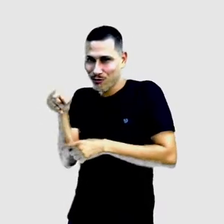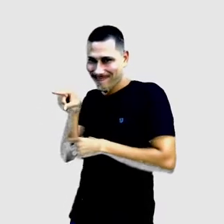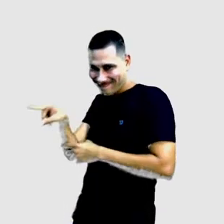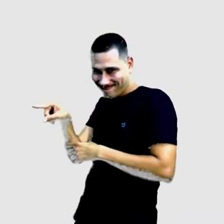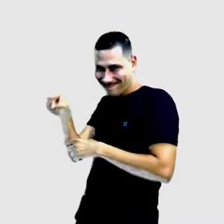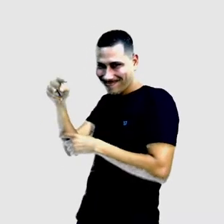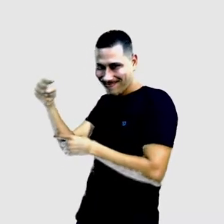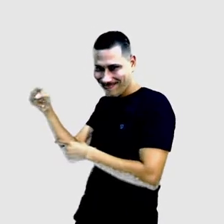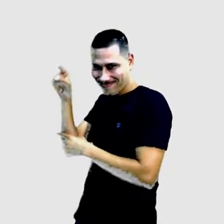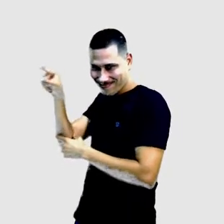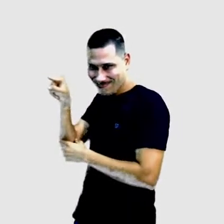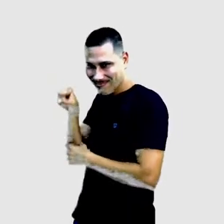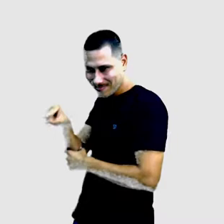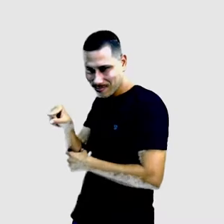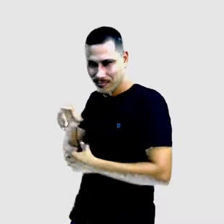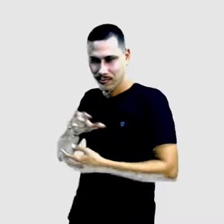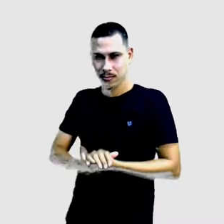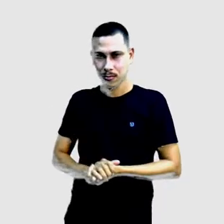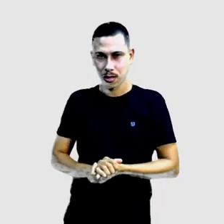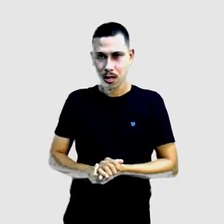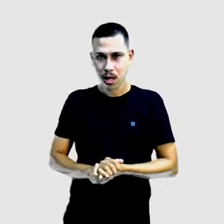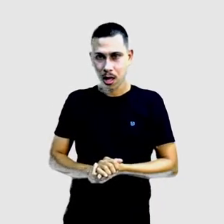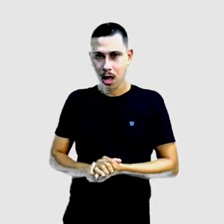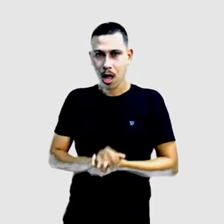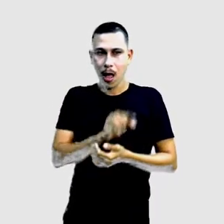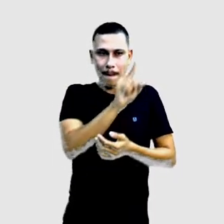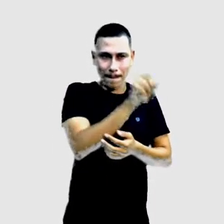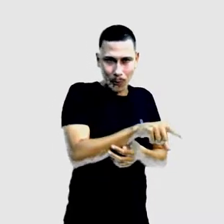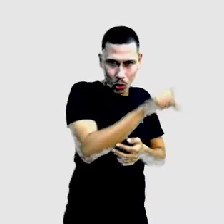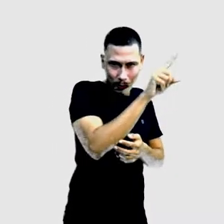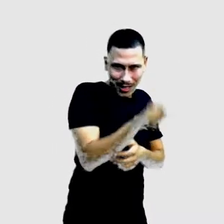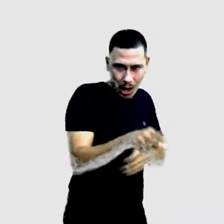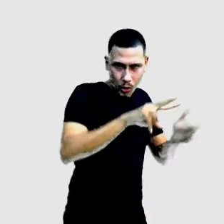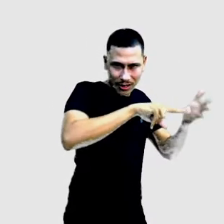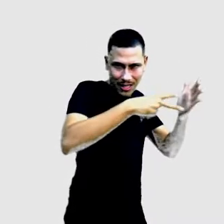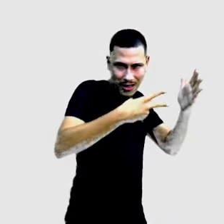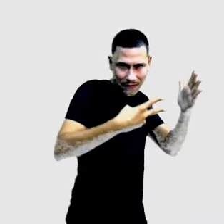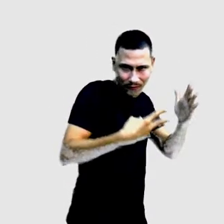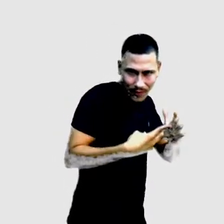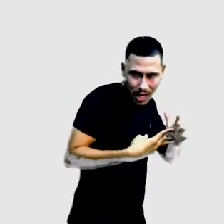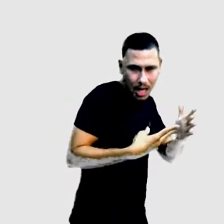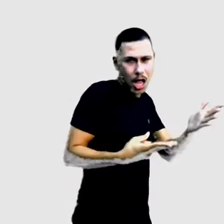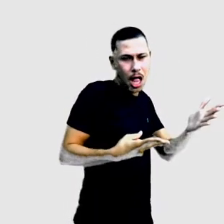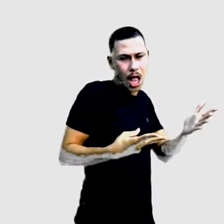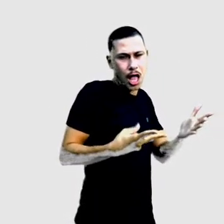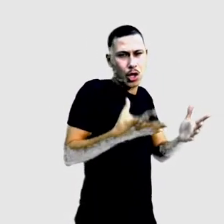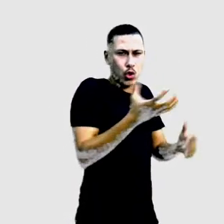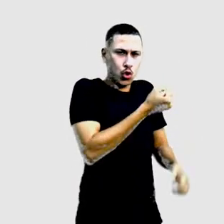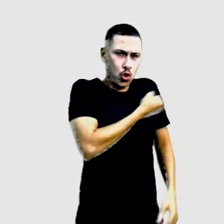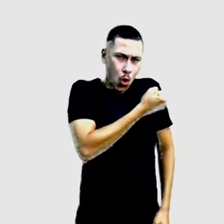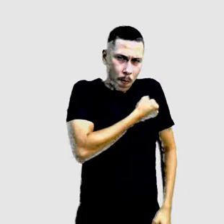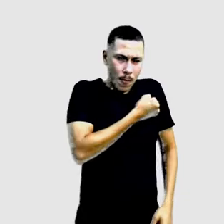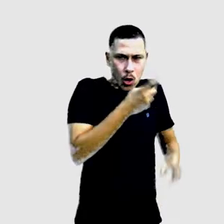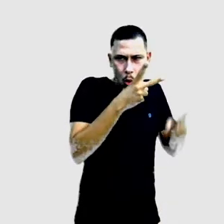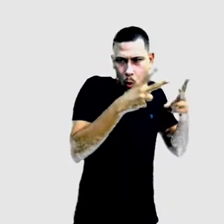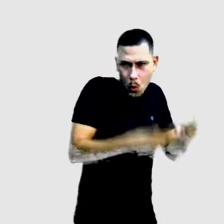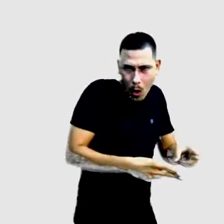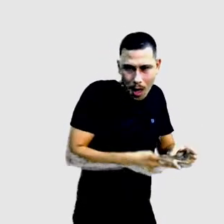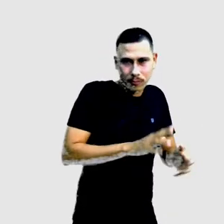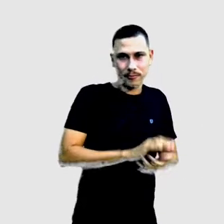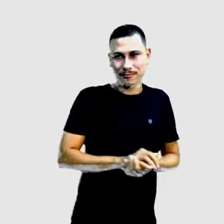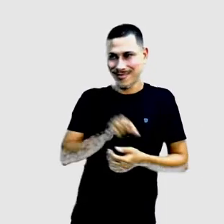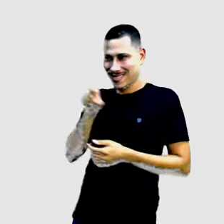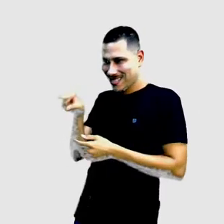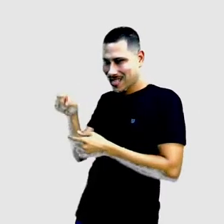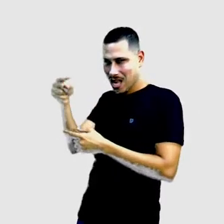divisão, enquanto a multiplicação consiste em uma adição de um mesmo número. A divisão separa